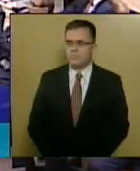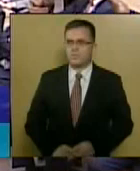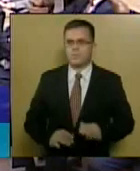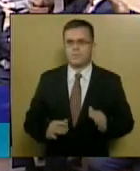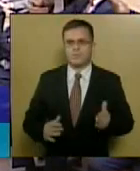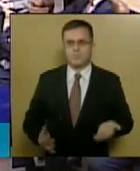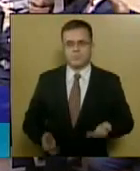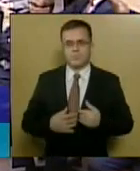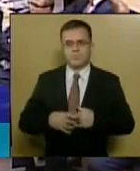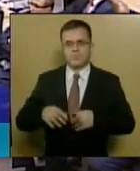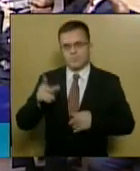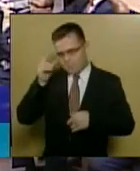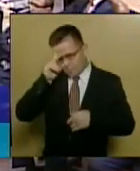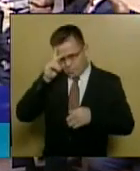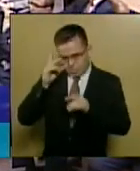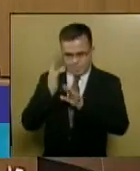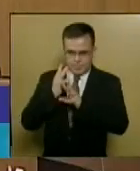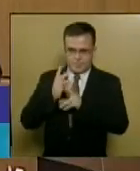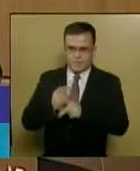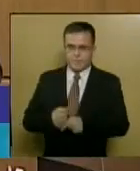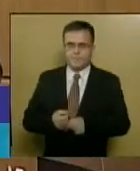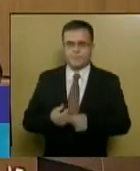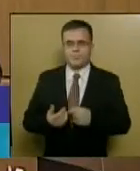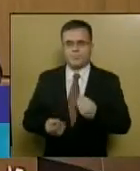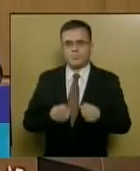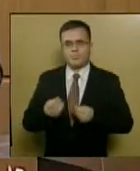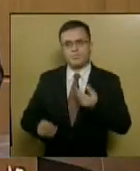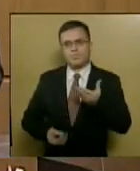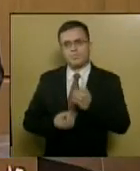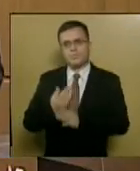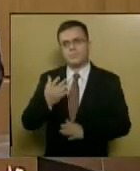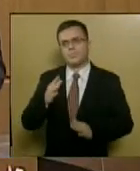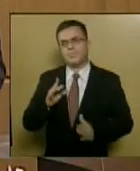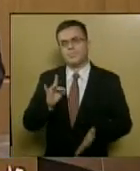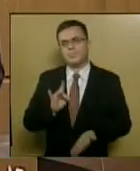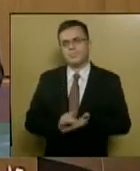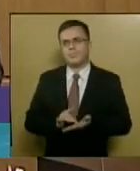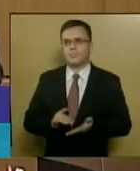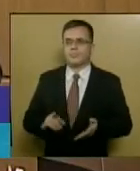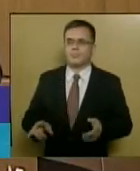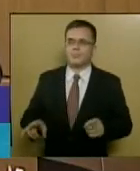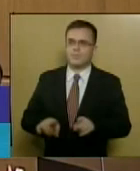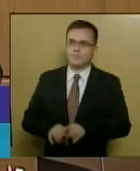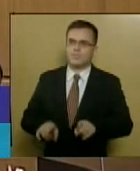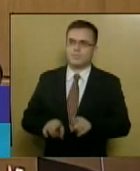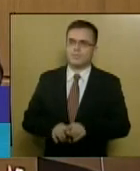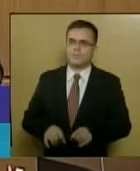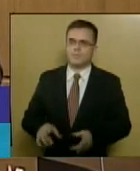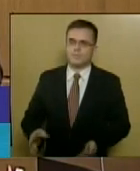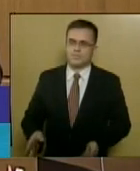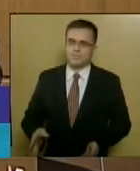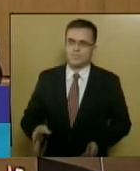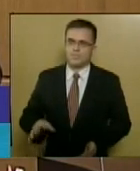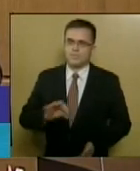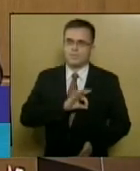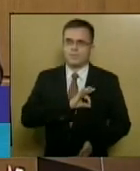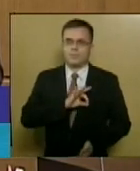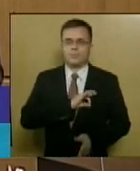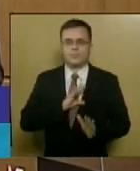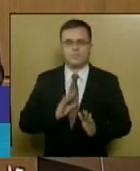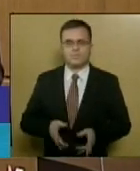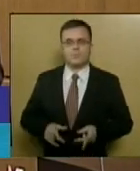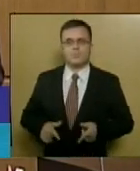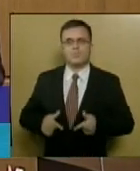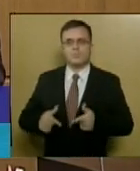Estandarte histórico. O estandarte histórico é facultado às organizações militares que tenham combatido